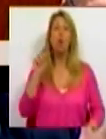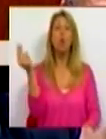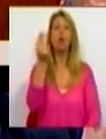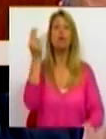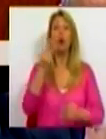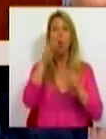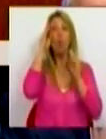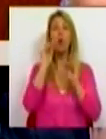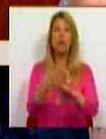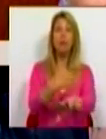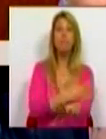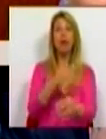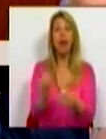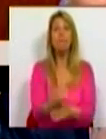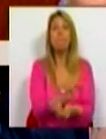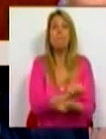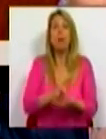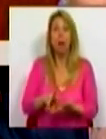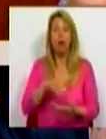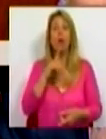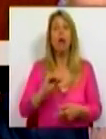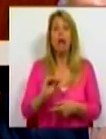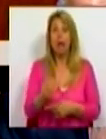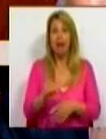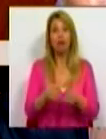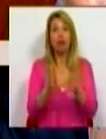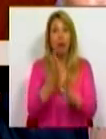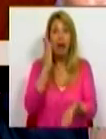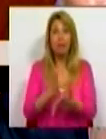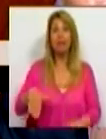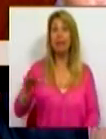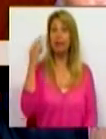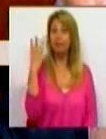ensino pré-primário a todas as crianças até 3 anos.